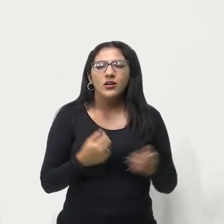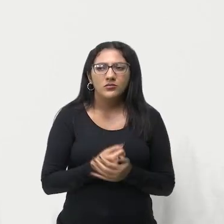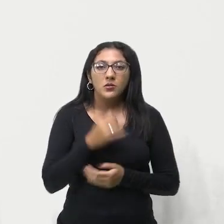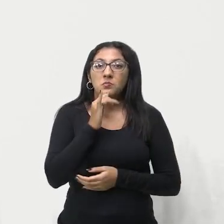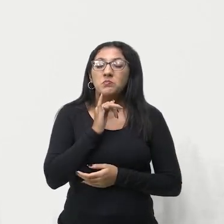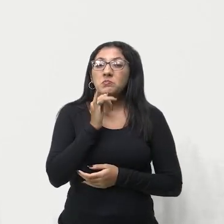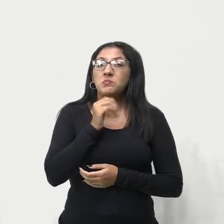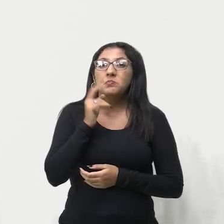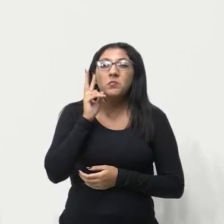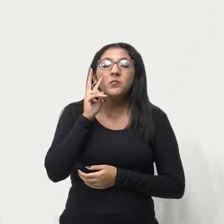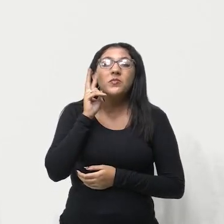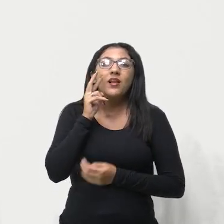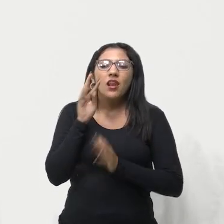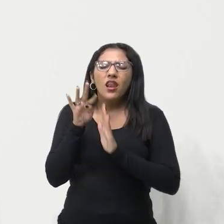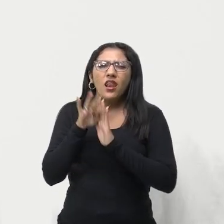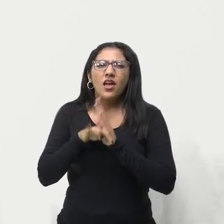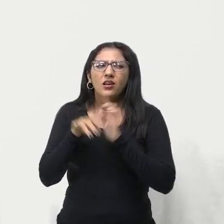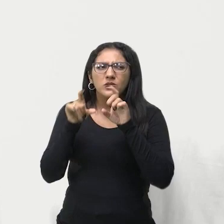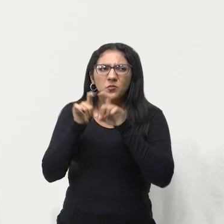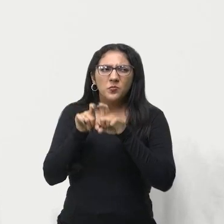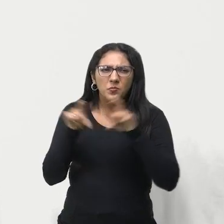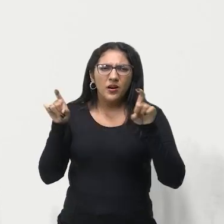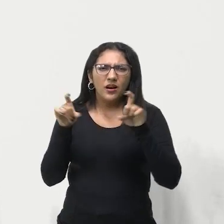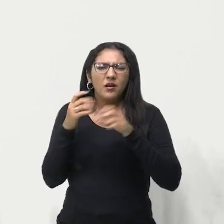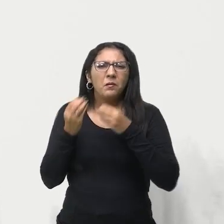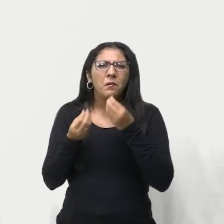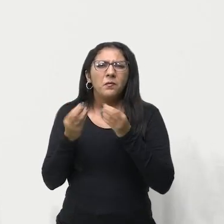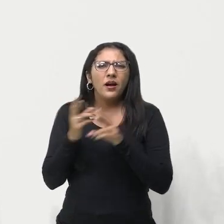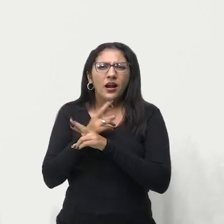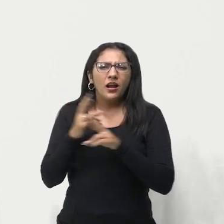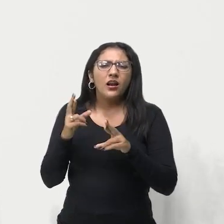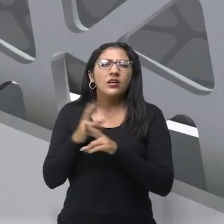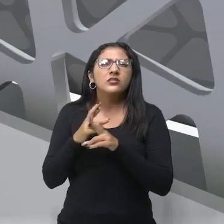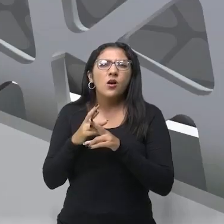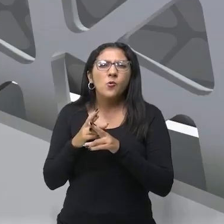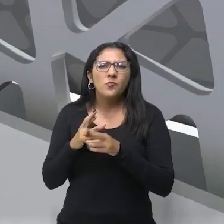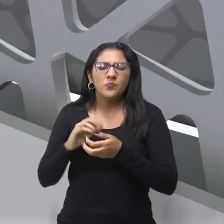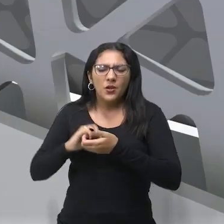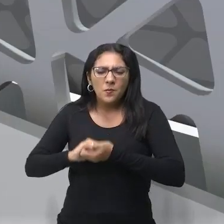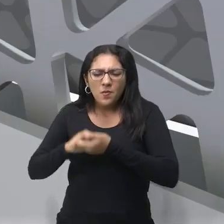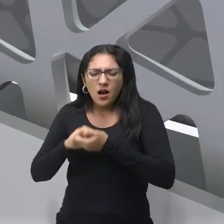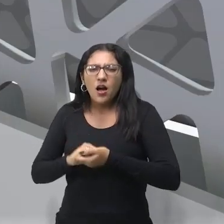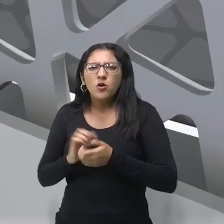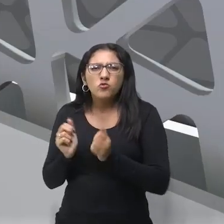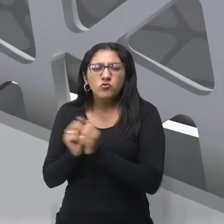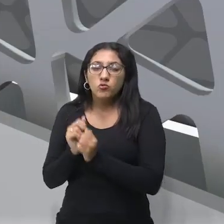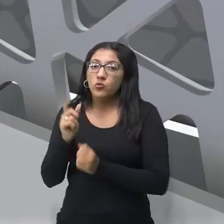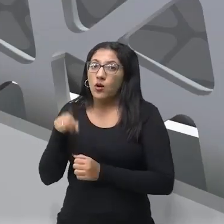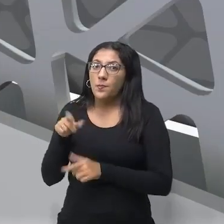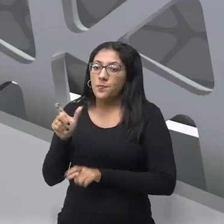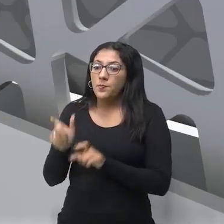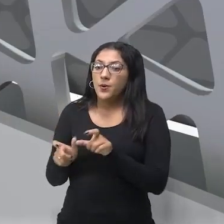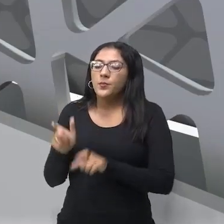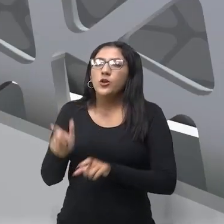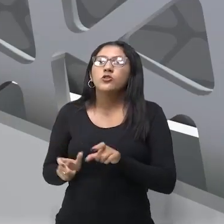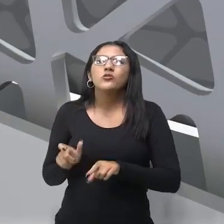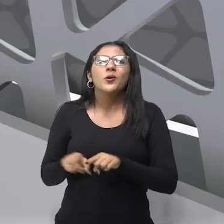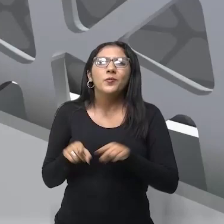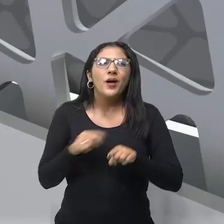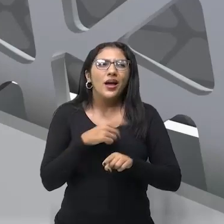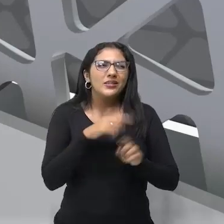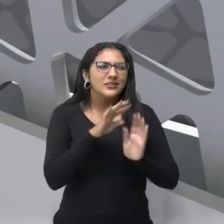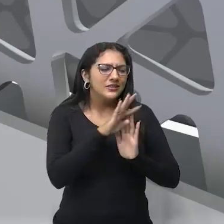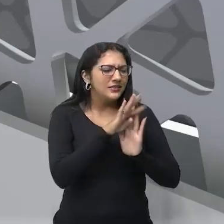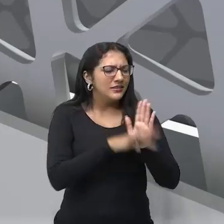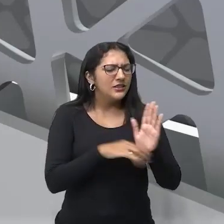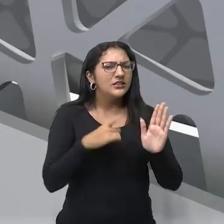canção, quem dá as mãos ali para trabalhar em conjunto são os seres humanos, correto? Mas ali no conceito